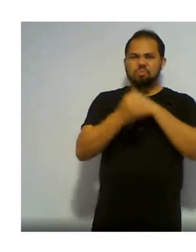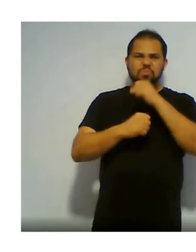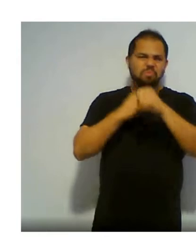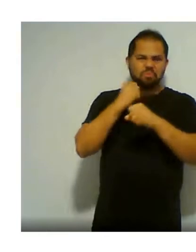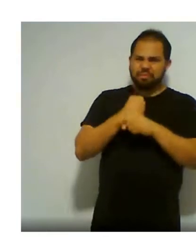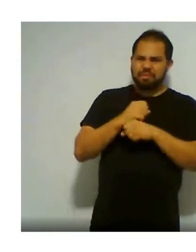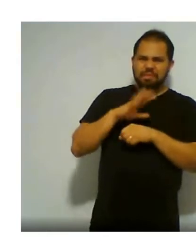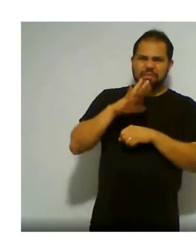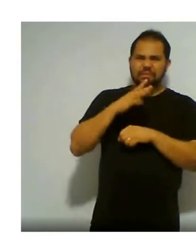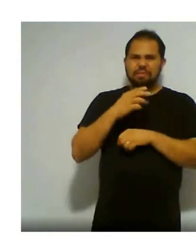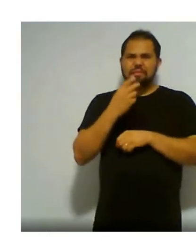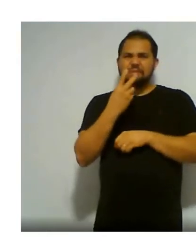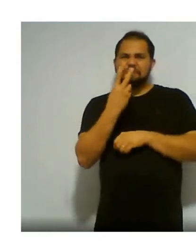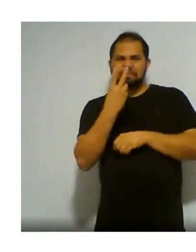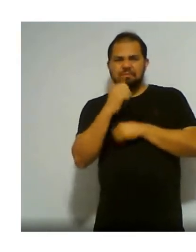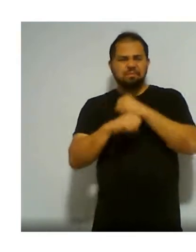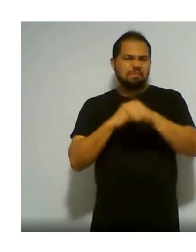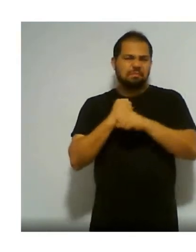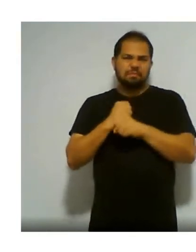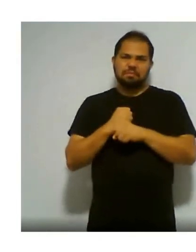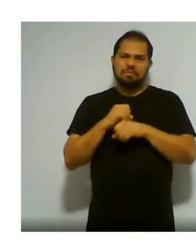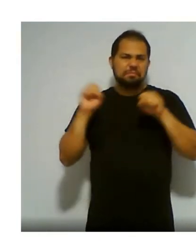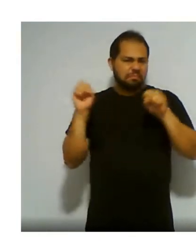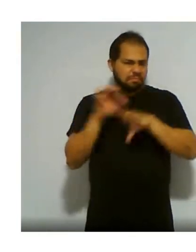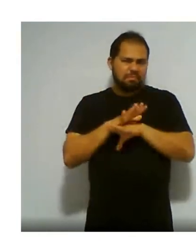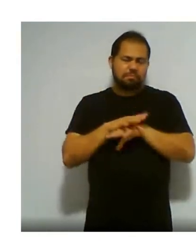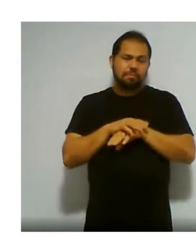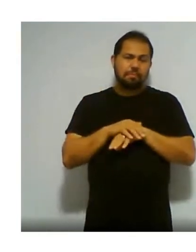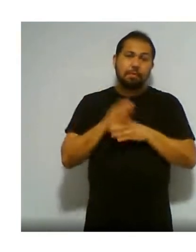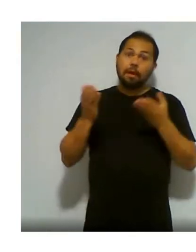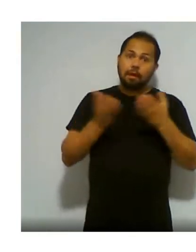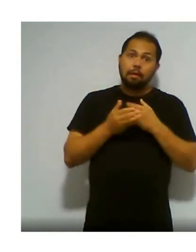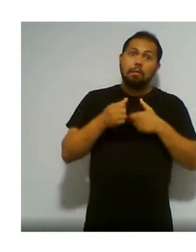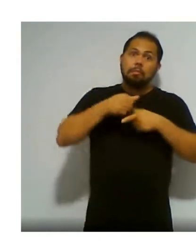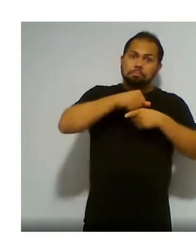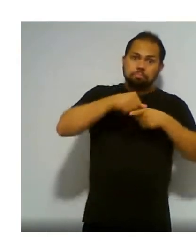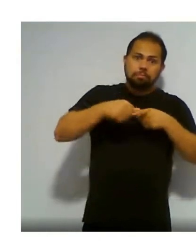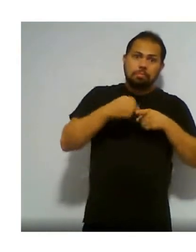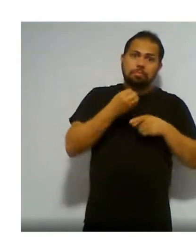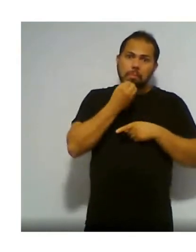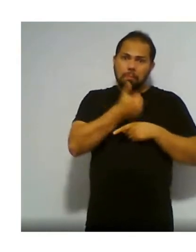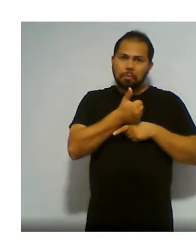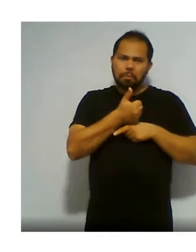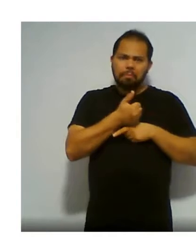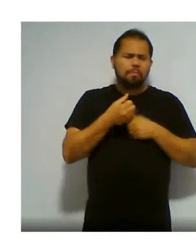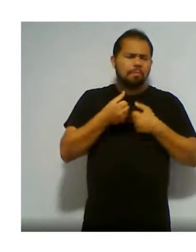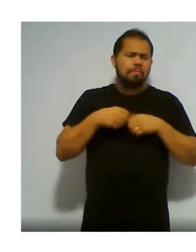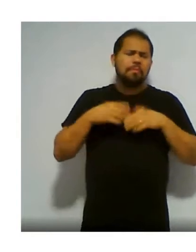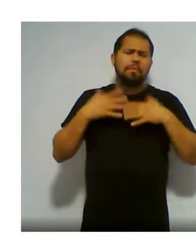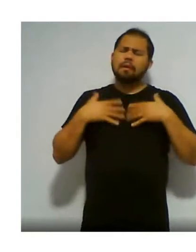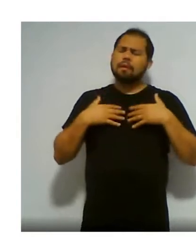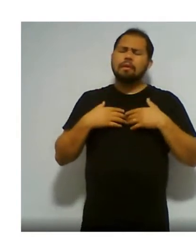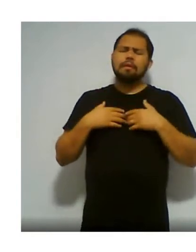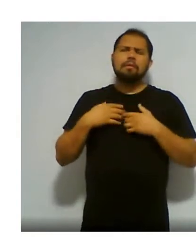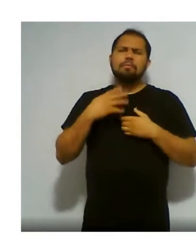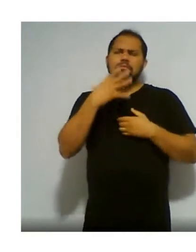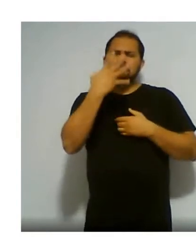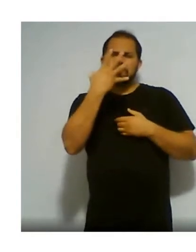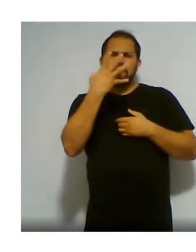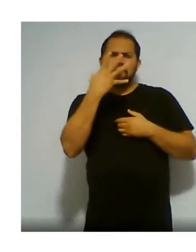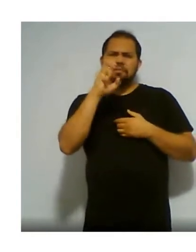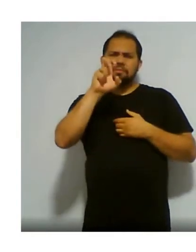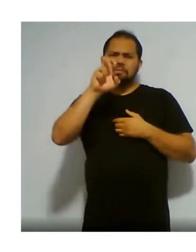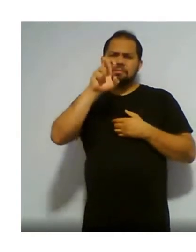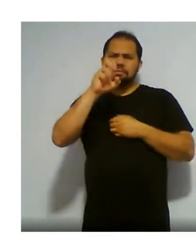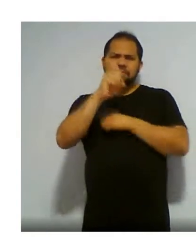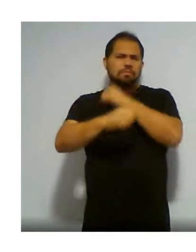vai começar a esquentar mais. Uma pasta boa dura tranquilamente na faixa dos 4 a 5 anos. Né? Claro, isso aqui é uma estimativa, é